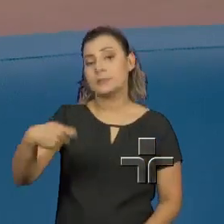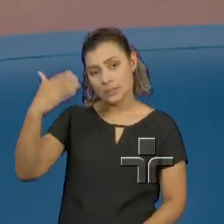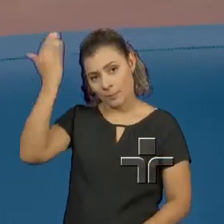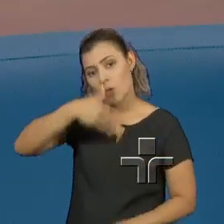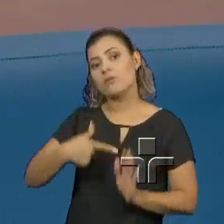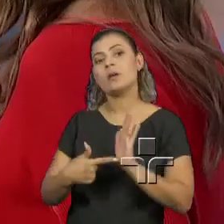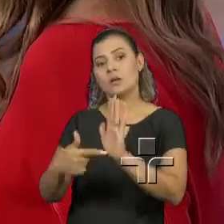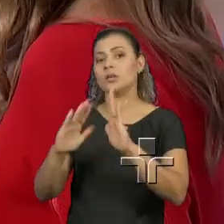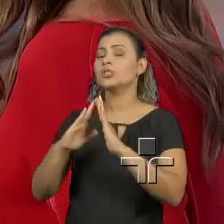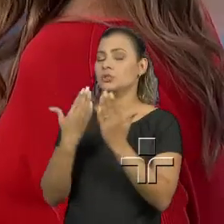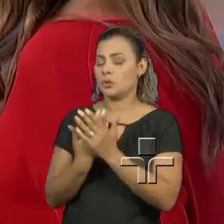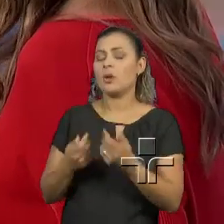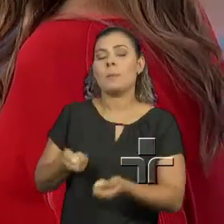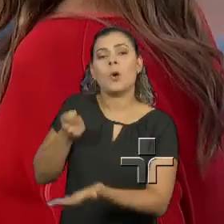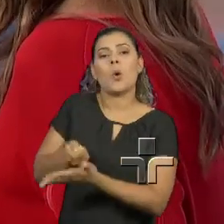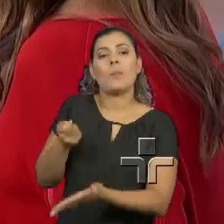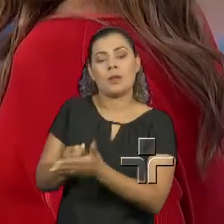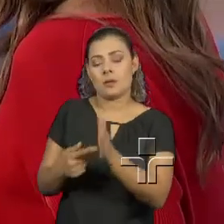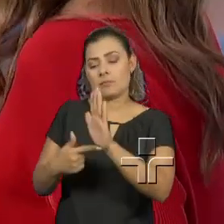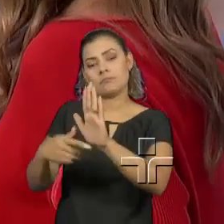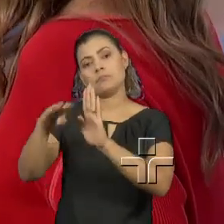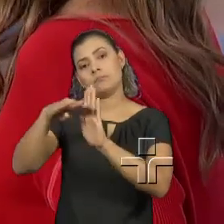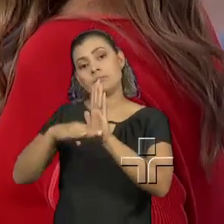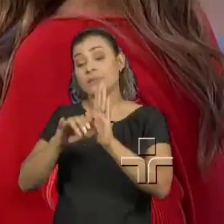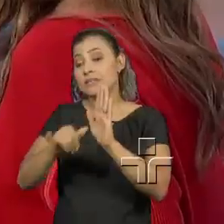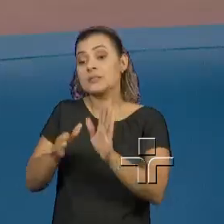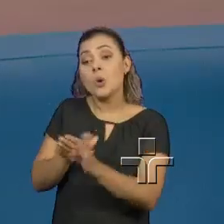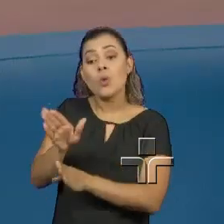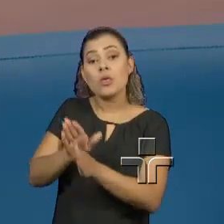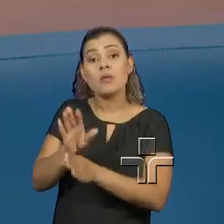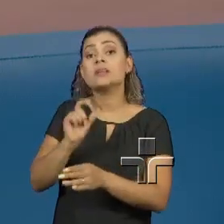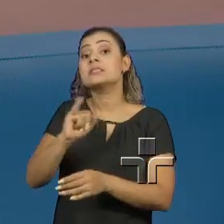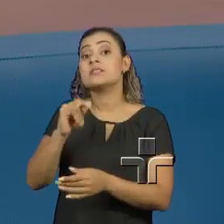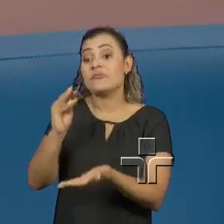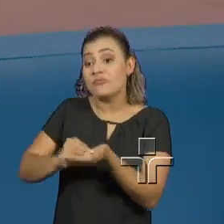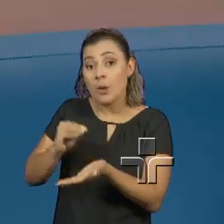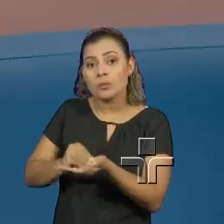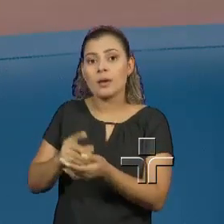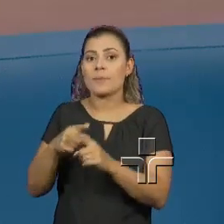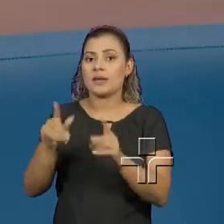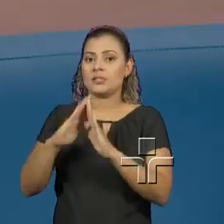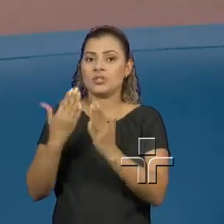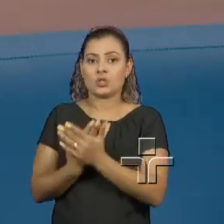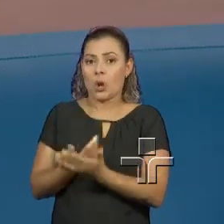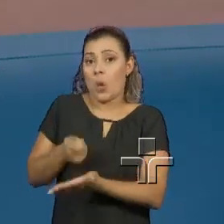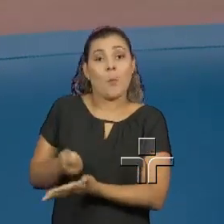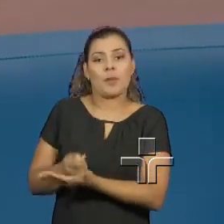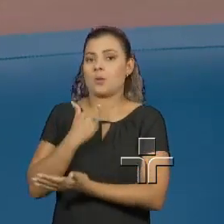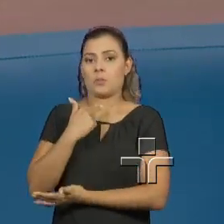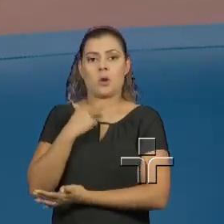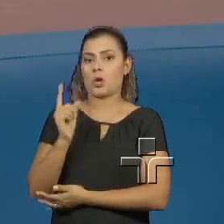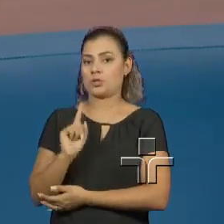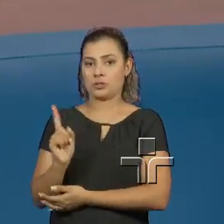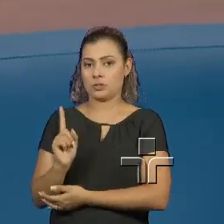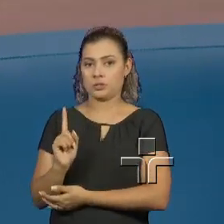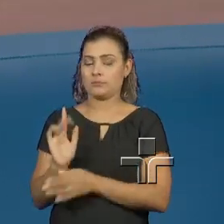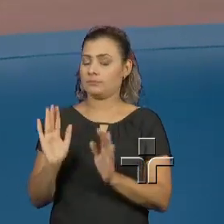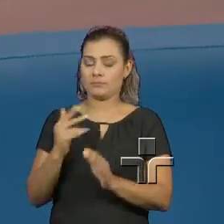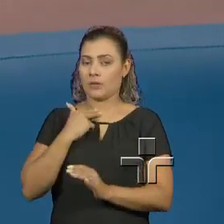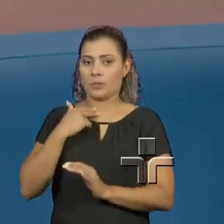A escola, ela pode orientar se tiver alguma vacina faltante, mas a escola não pode obrigar ninguém a se vacinar, porque